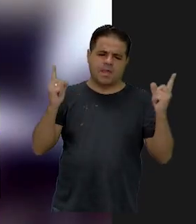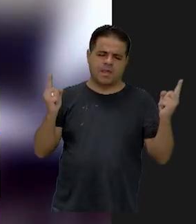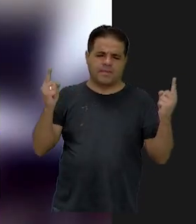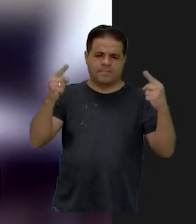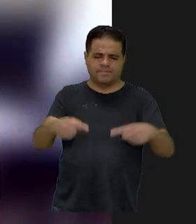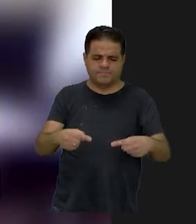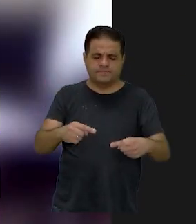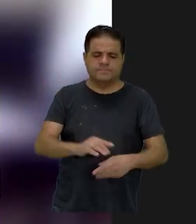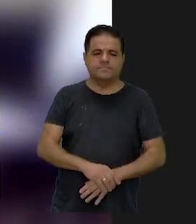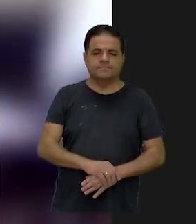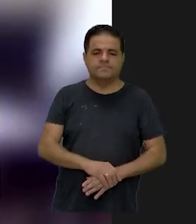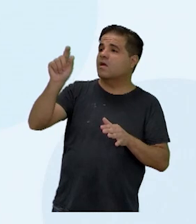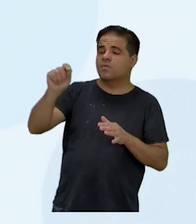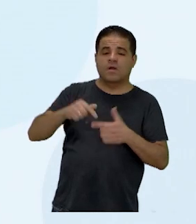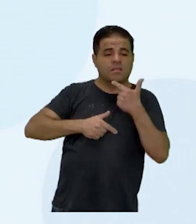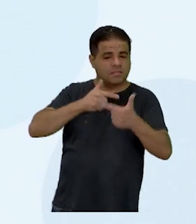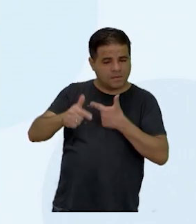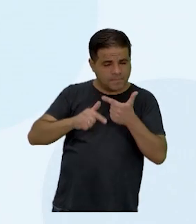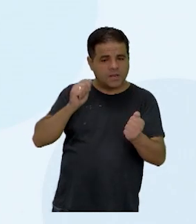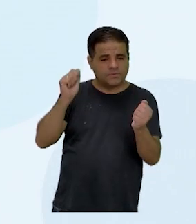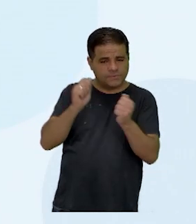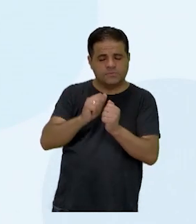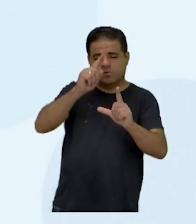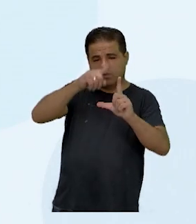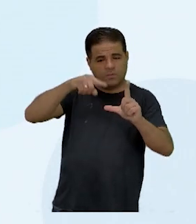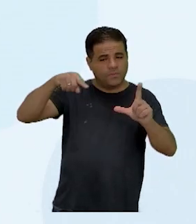eixos estruturantes.